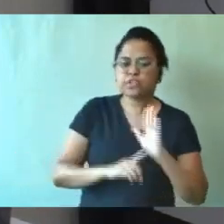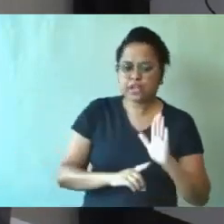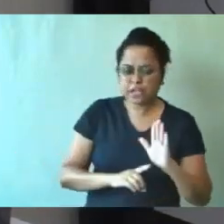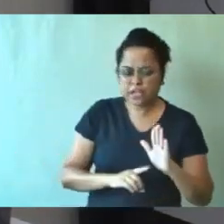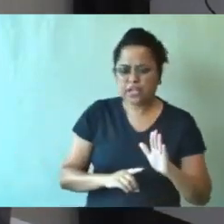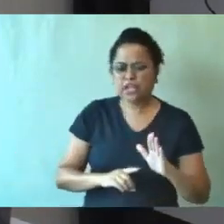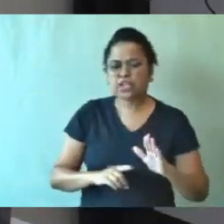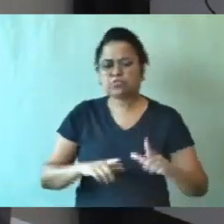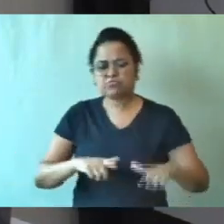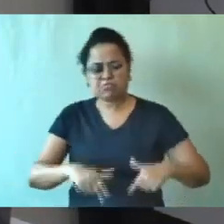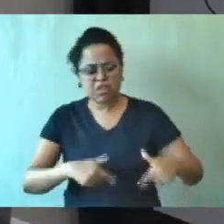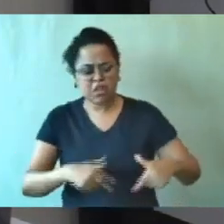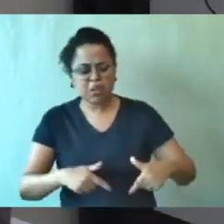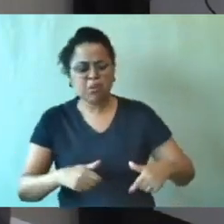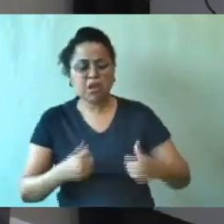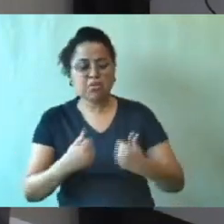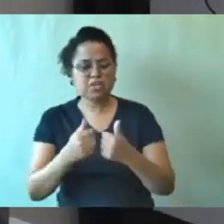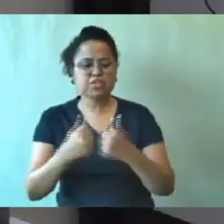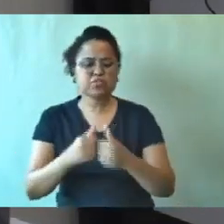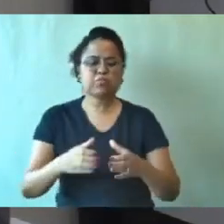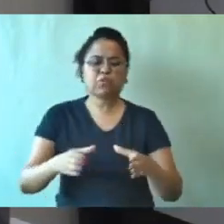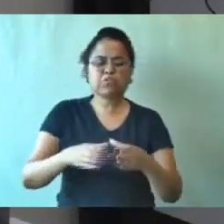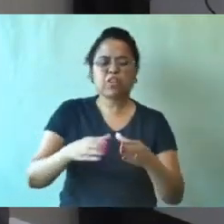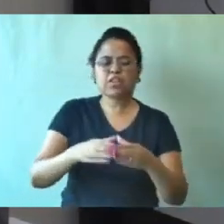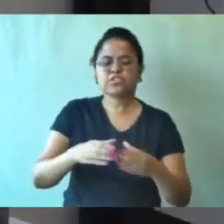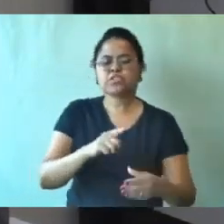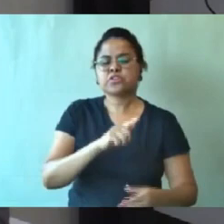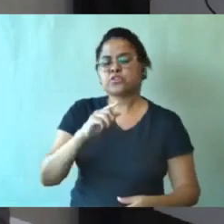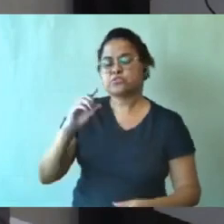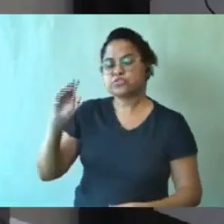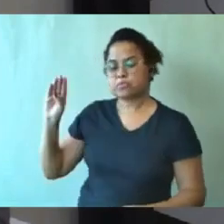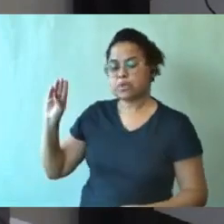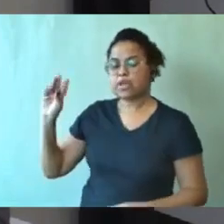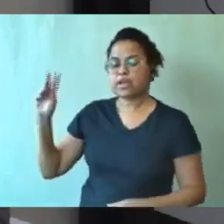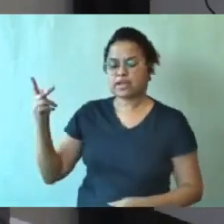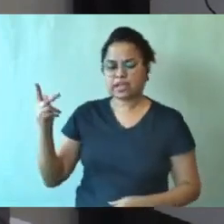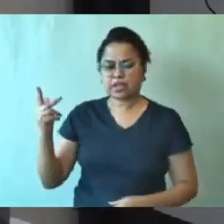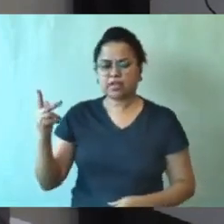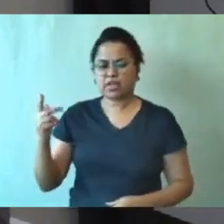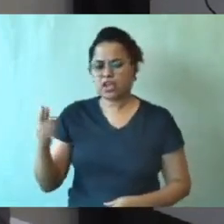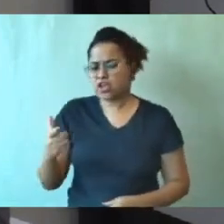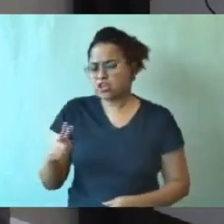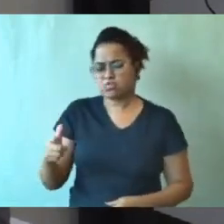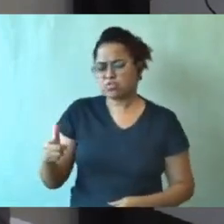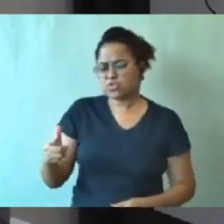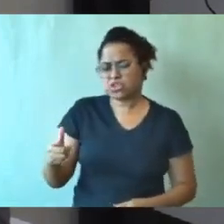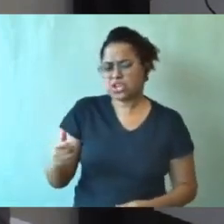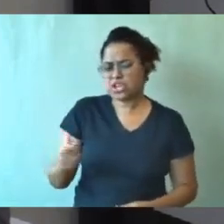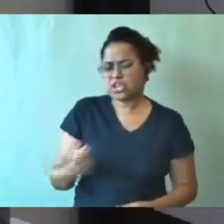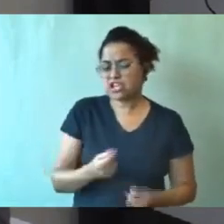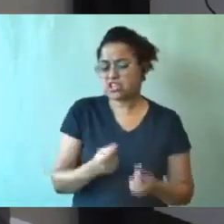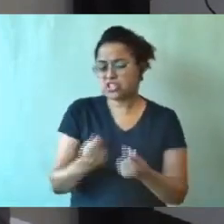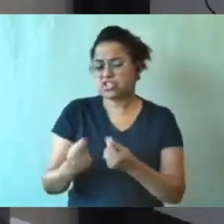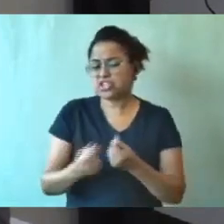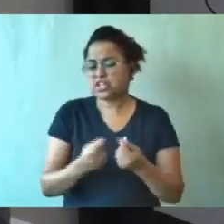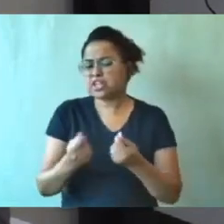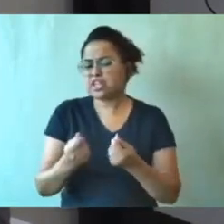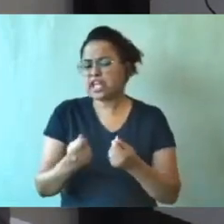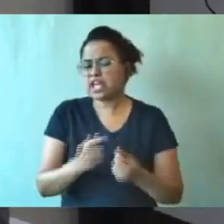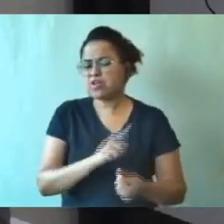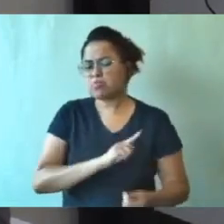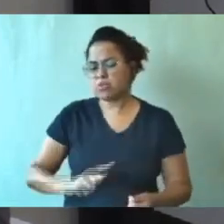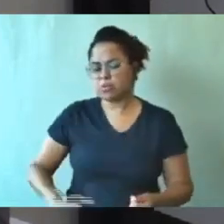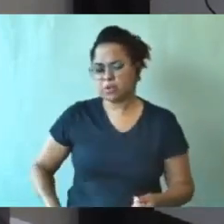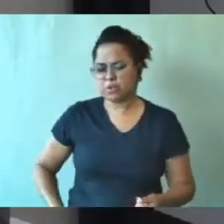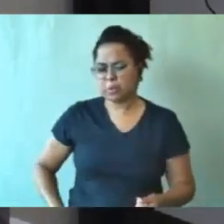ok? Então, não tinha dinheiro público circulando nas empresas. O que vocês tinham que oferir de receita era